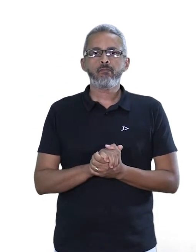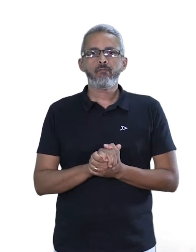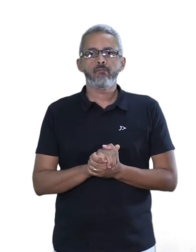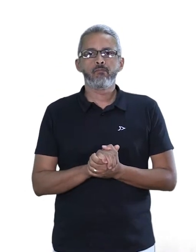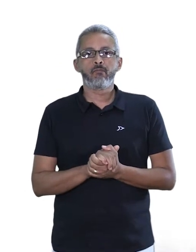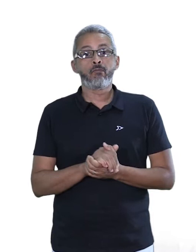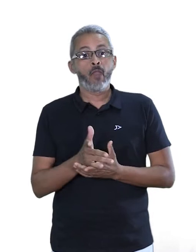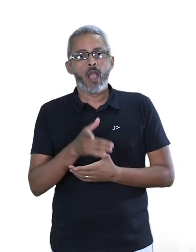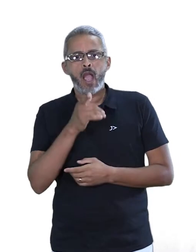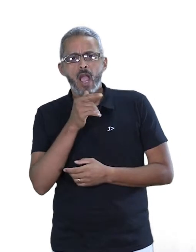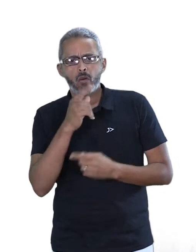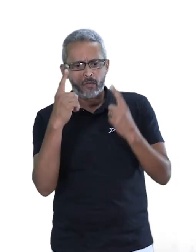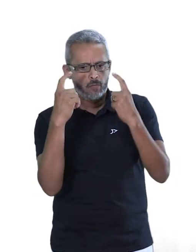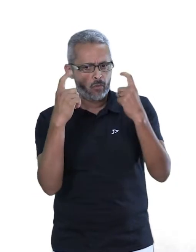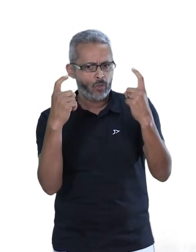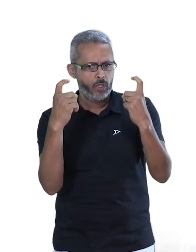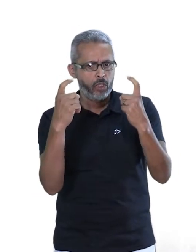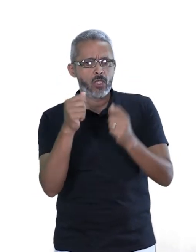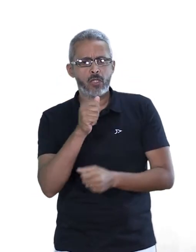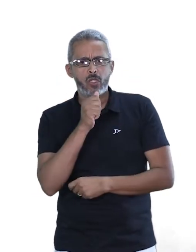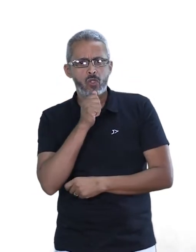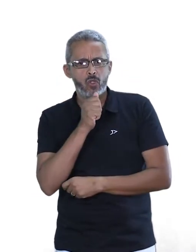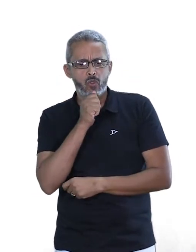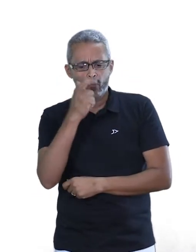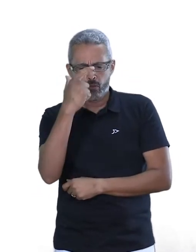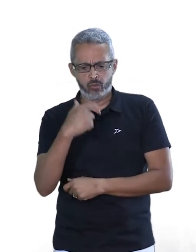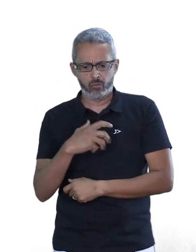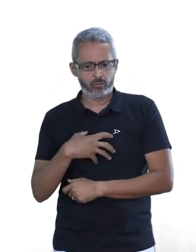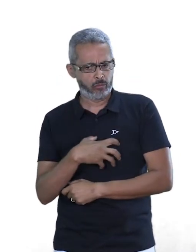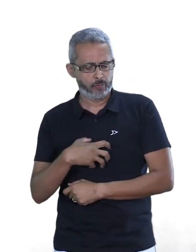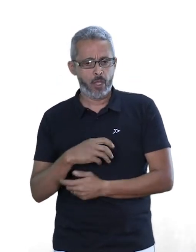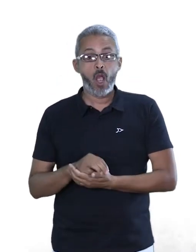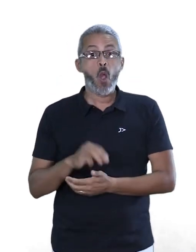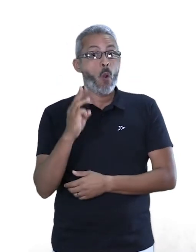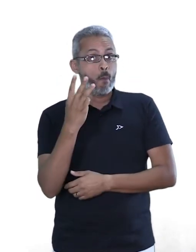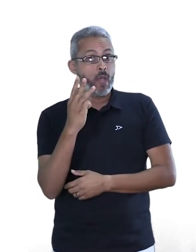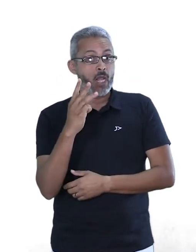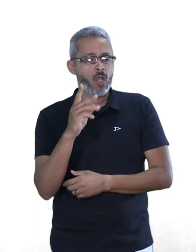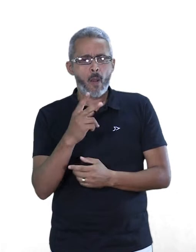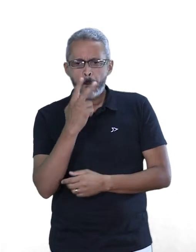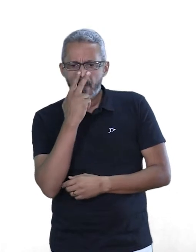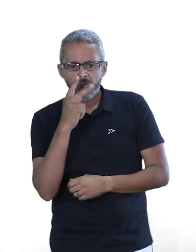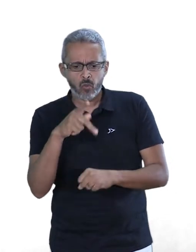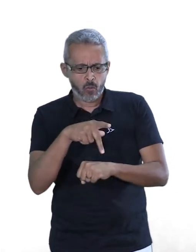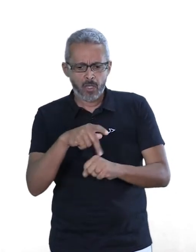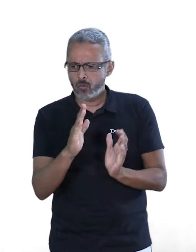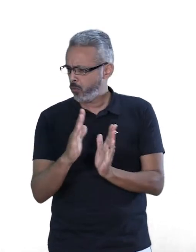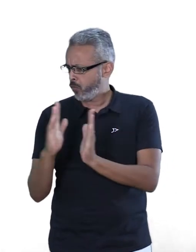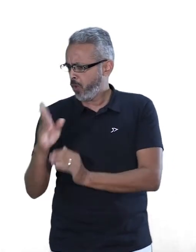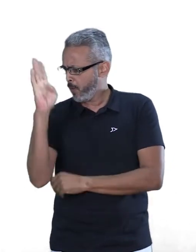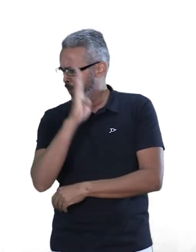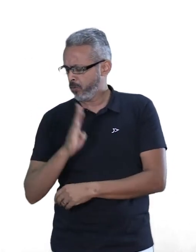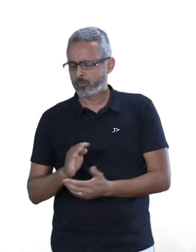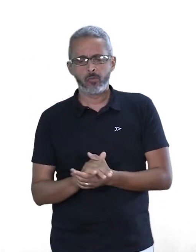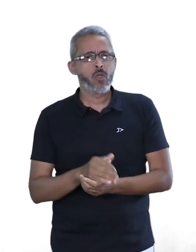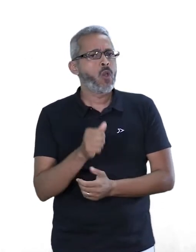Água, violência e indecência. O Maranhão é como um país à parte do Brasil, um país sem rede de